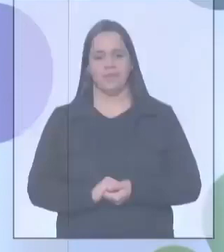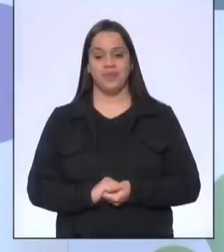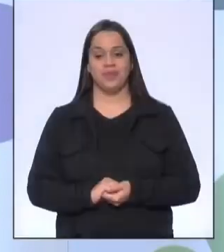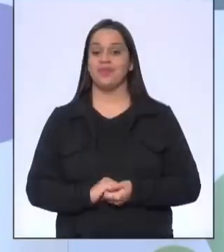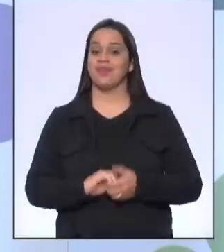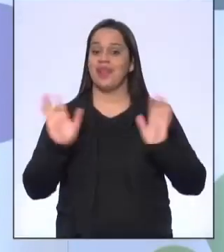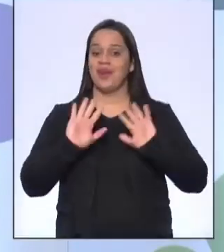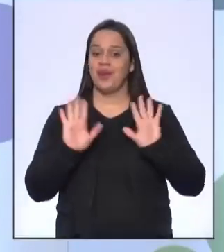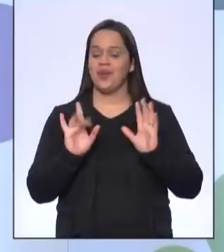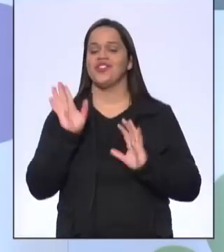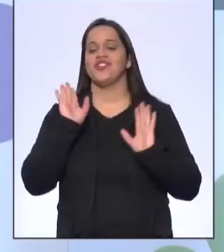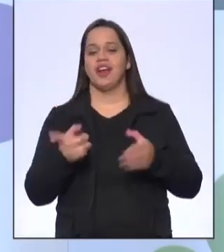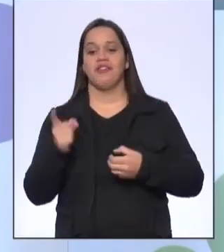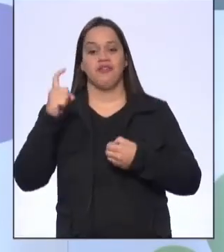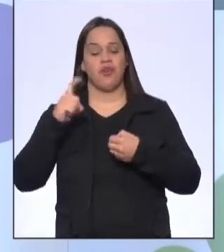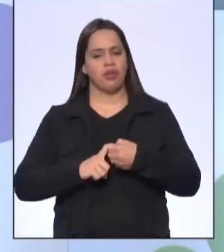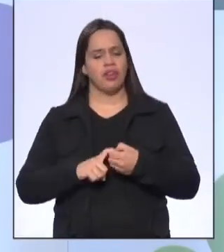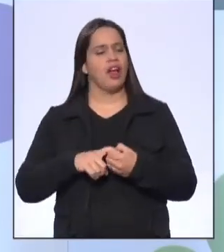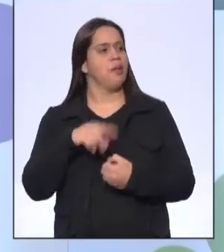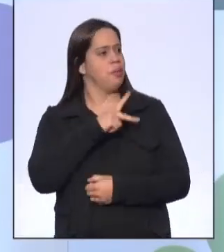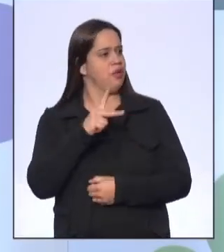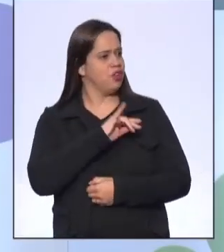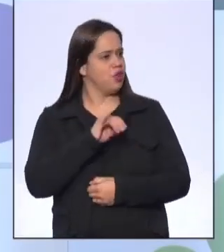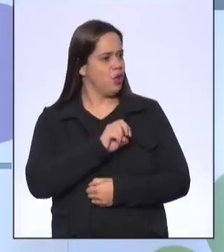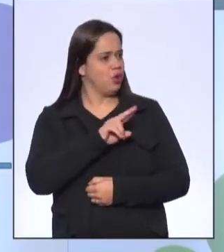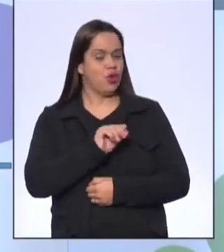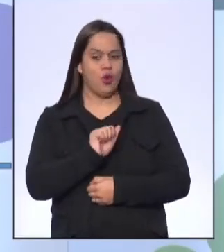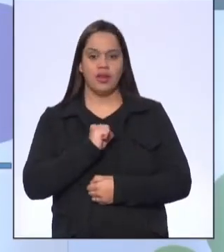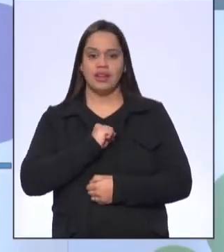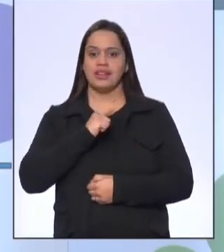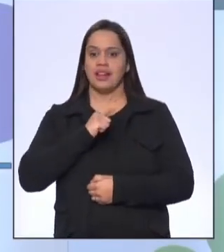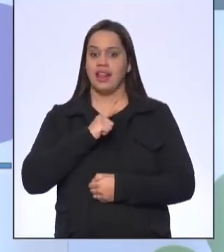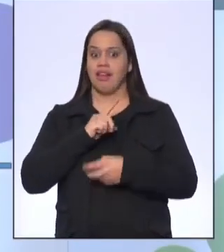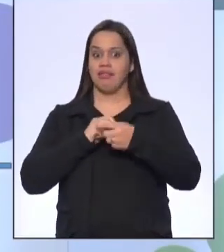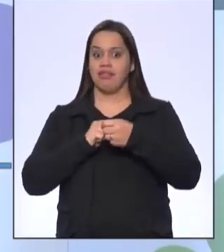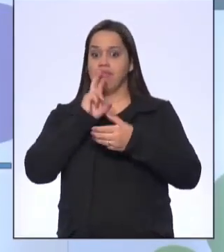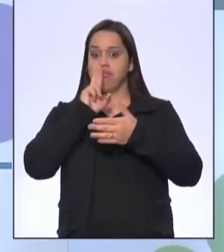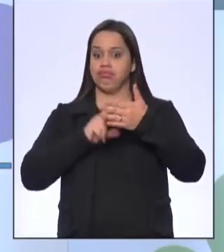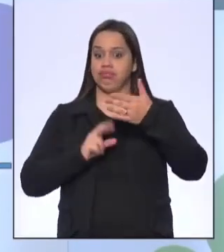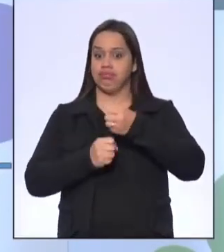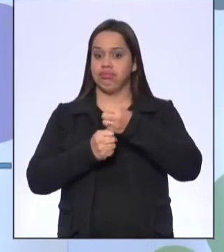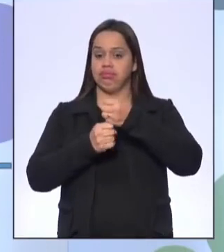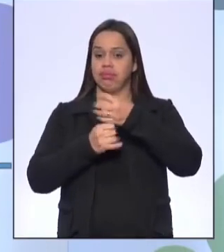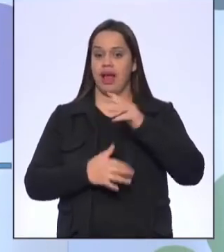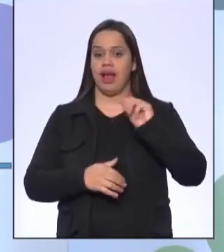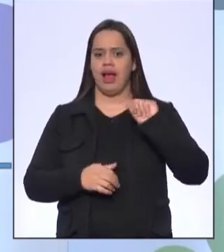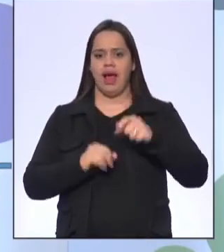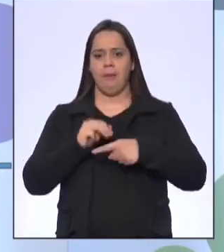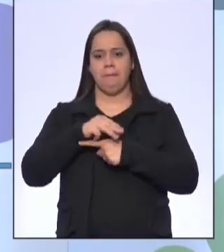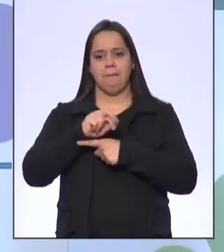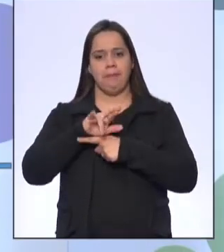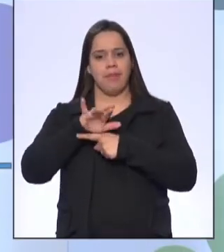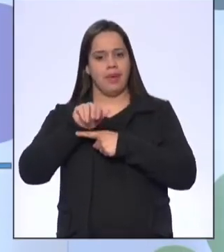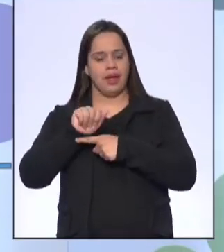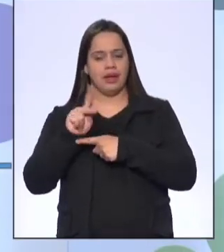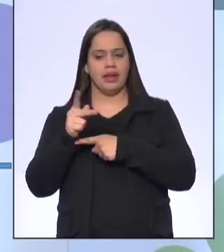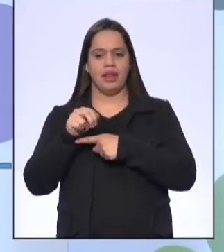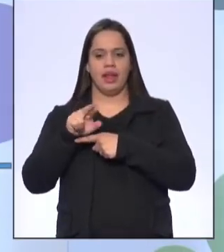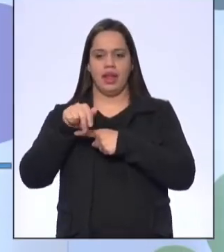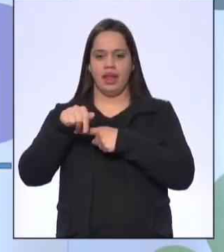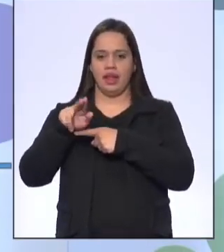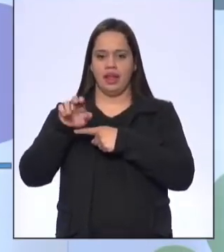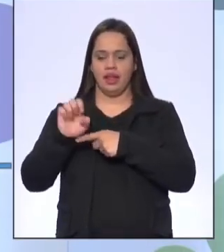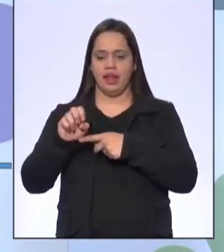Olá, pessoal, estamos de volta. Jonas, muitas respostas A, como por exemplo, da Maria, do Henrique, da